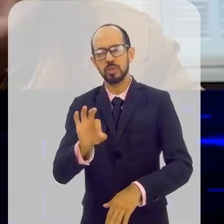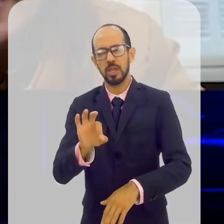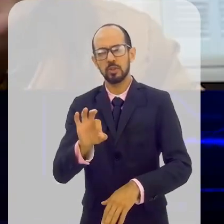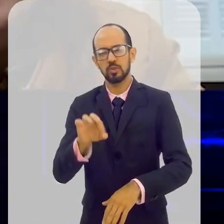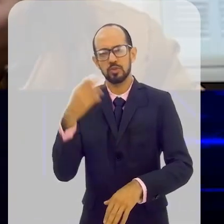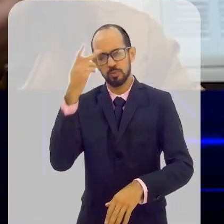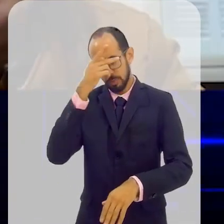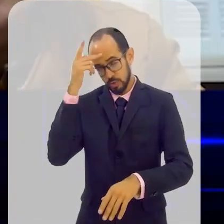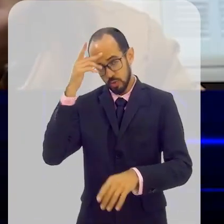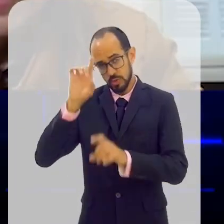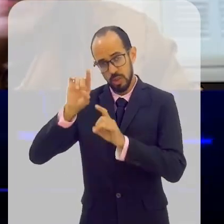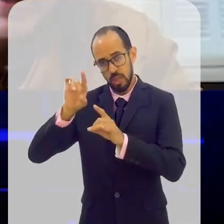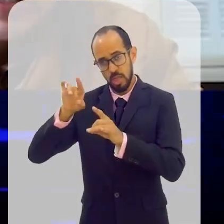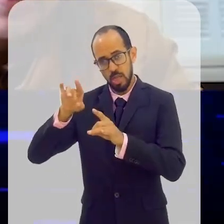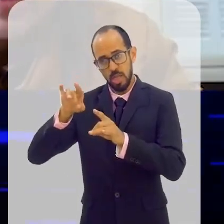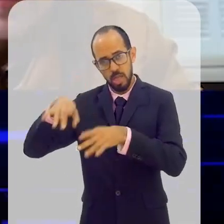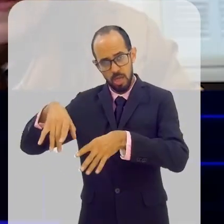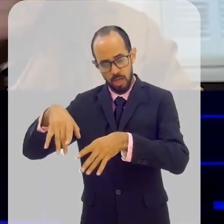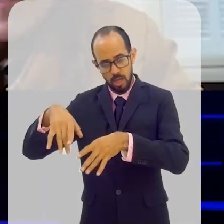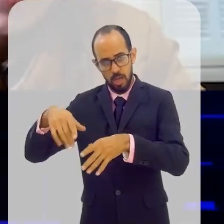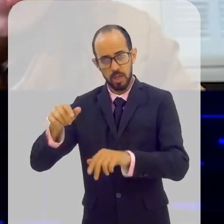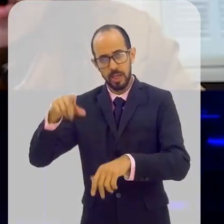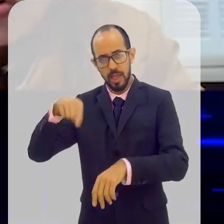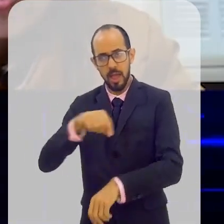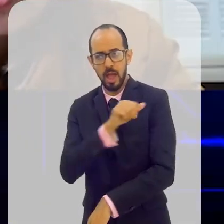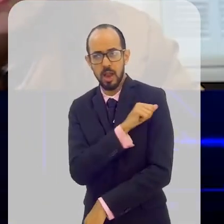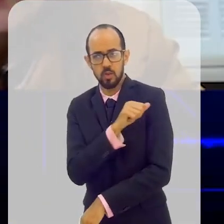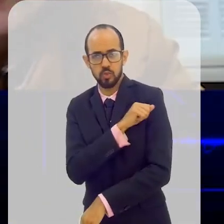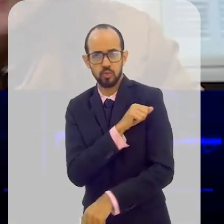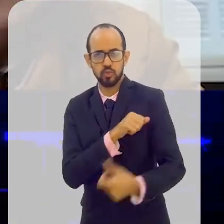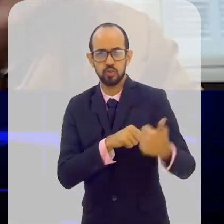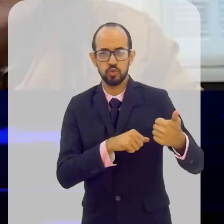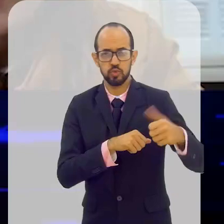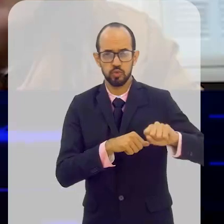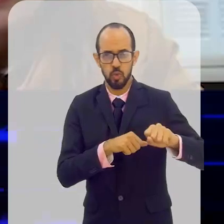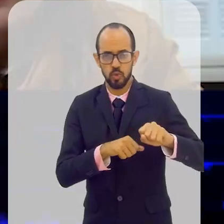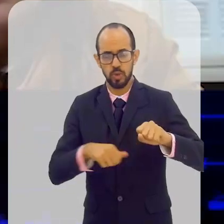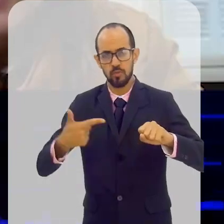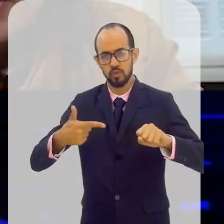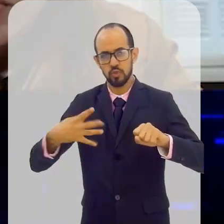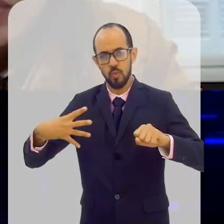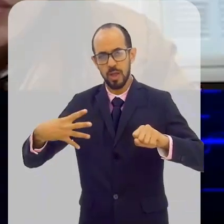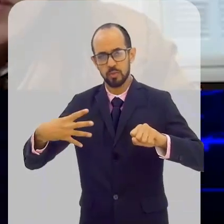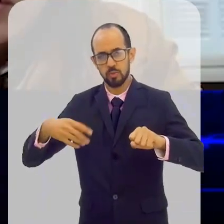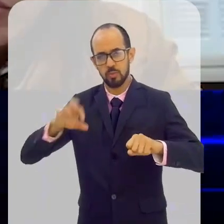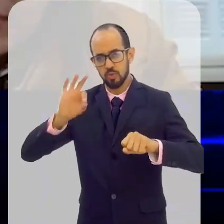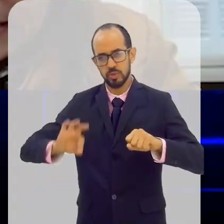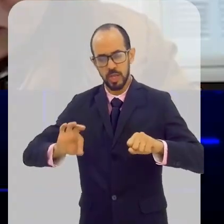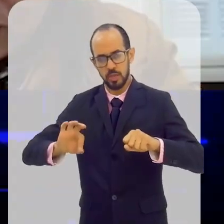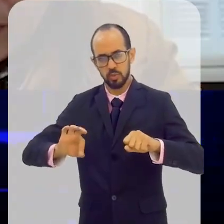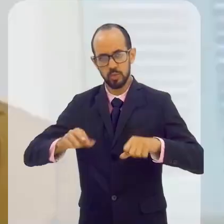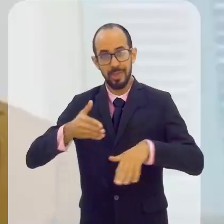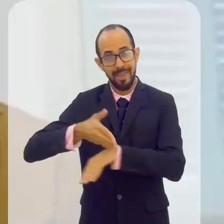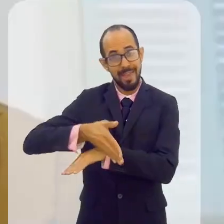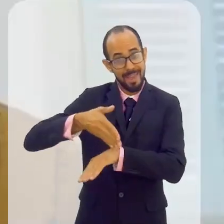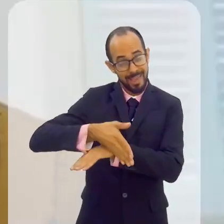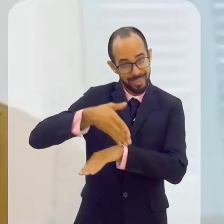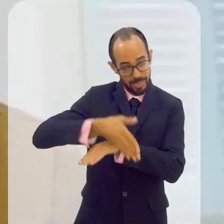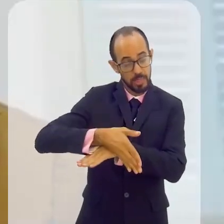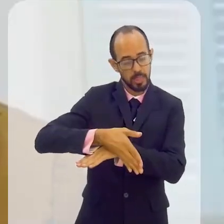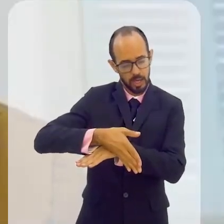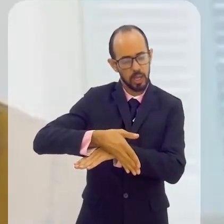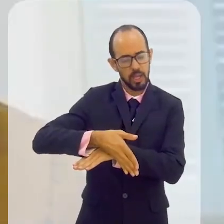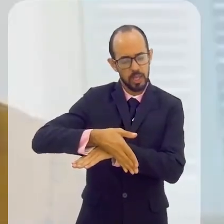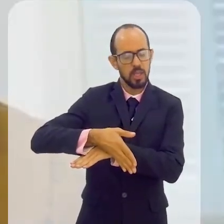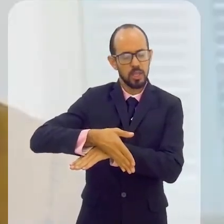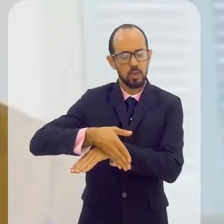a quantidade de estudantes, né, de pessoas de 18 a 24 anos que estão no ensino superior. A